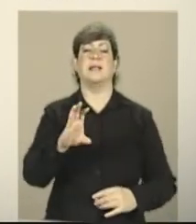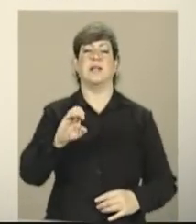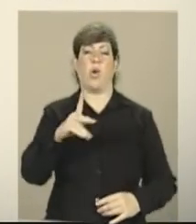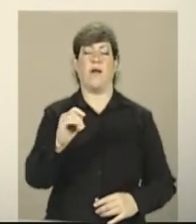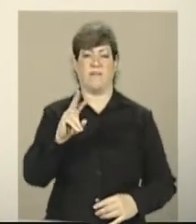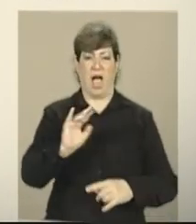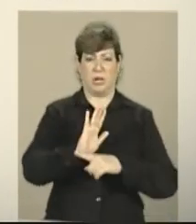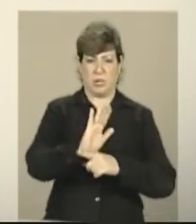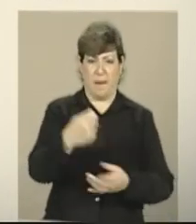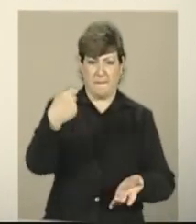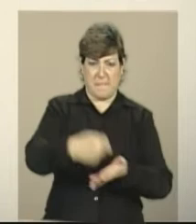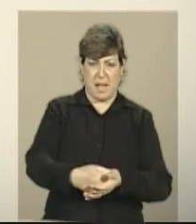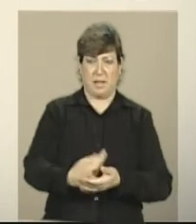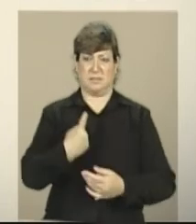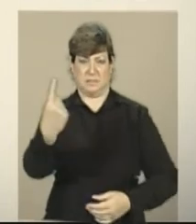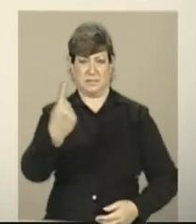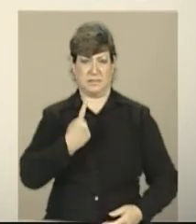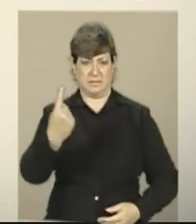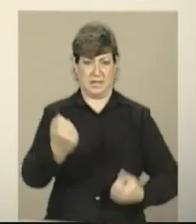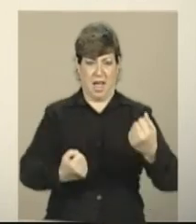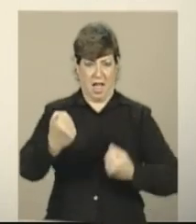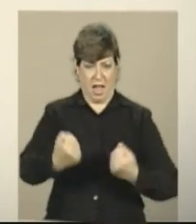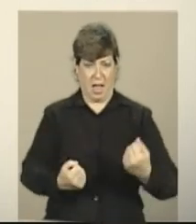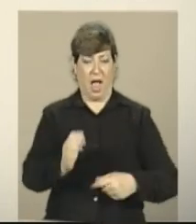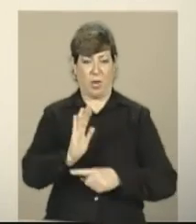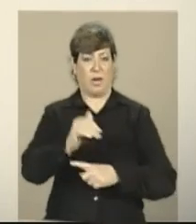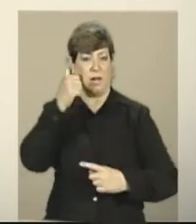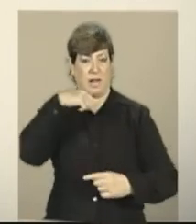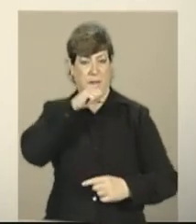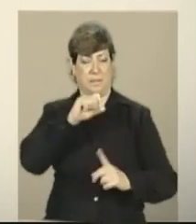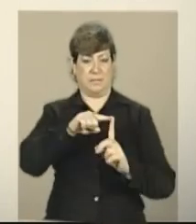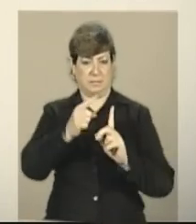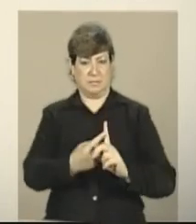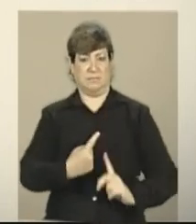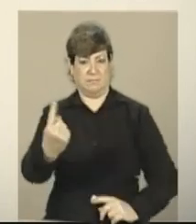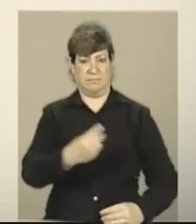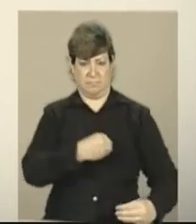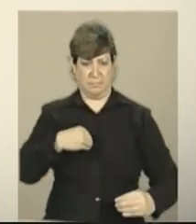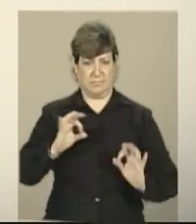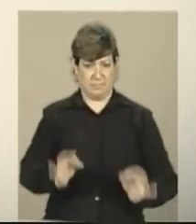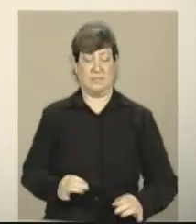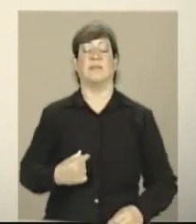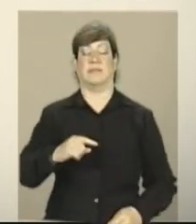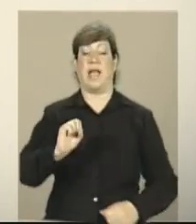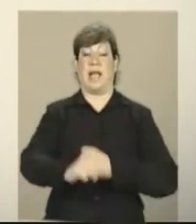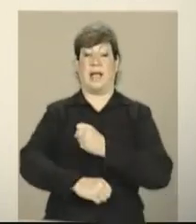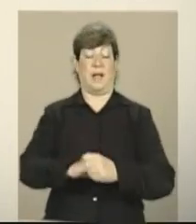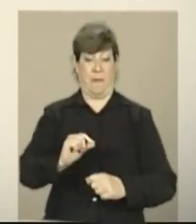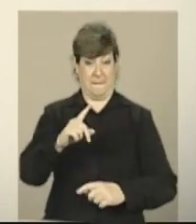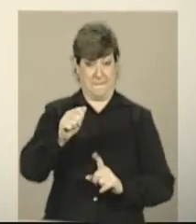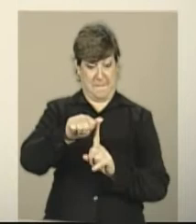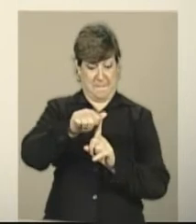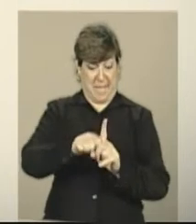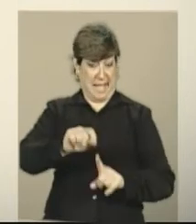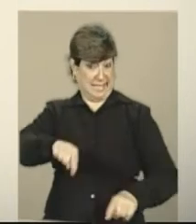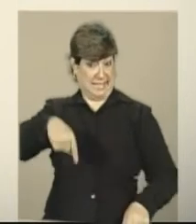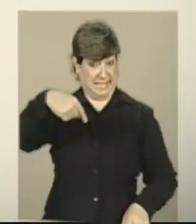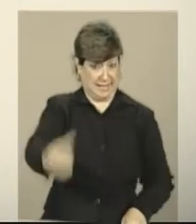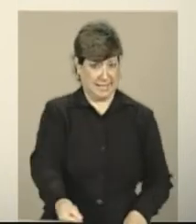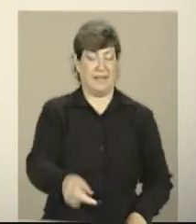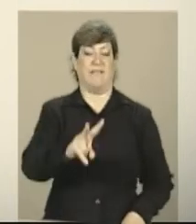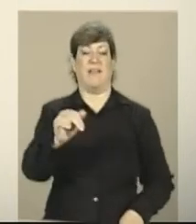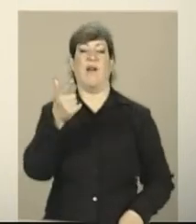pagar o transporte para gestante fazer o pré-natal não é mesmo apresenta a s a partir do mês que vem a gestantes vão receber r$